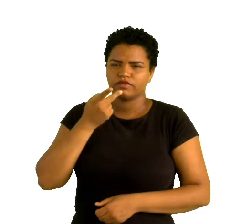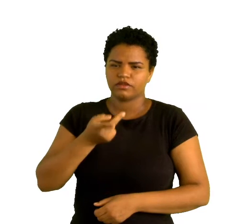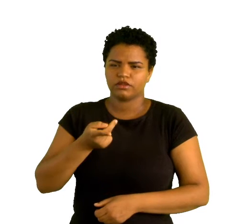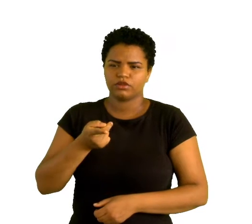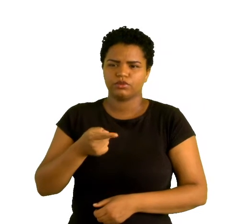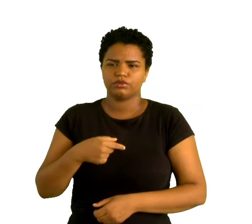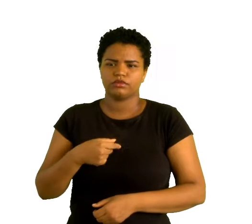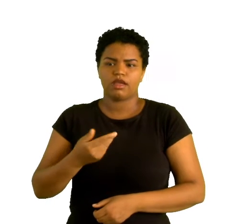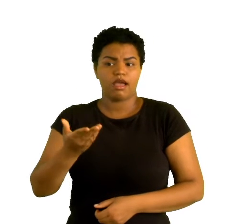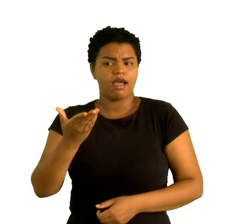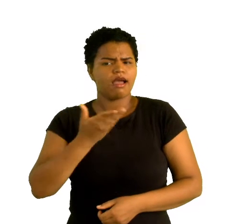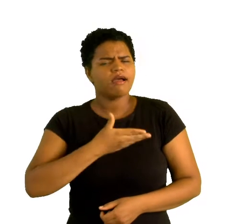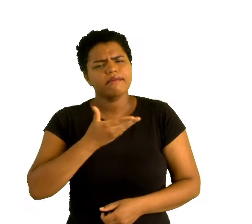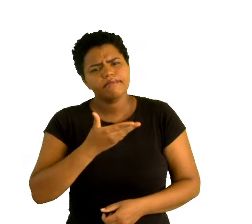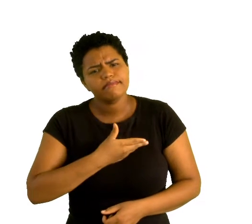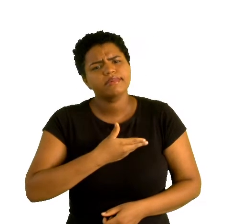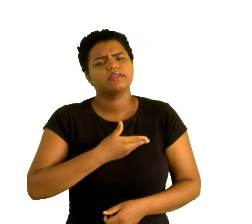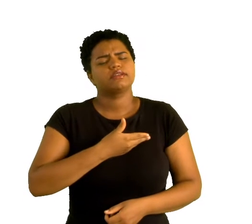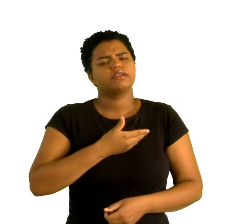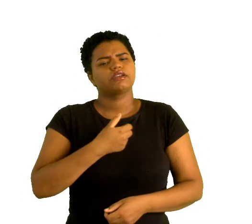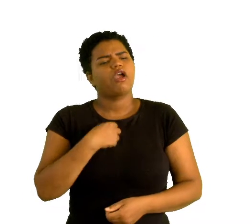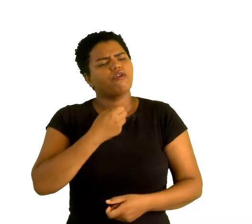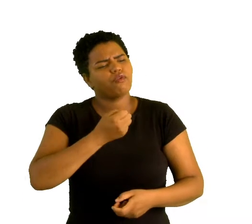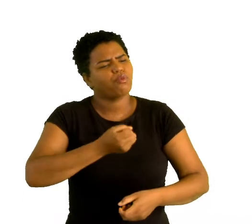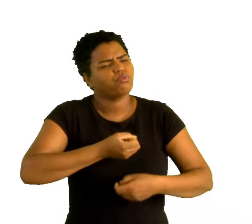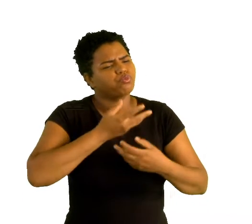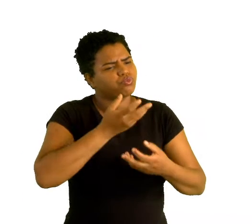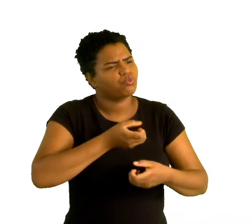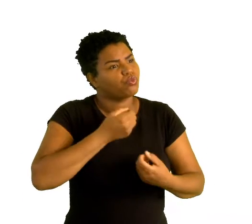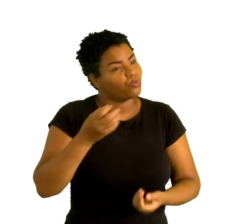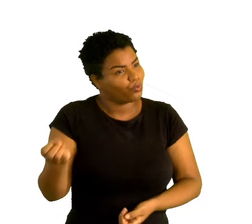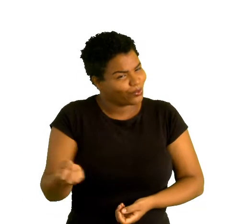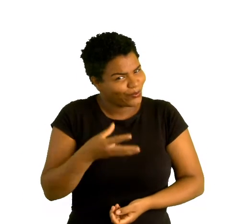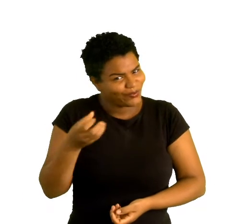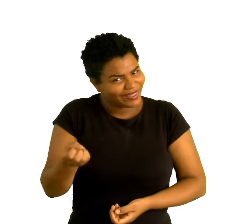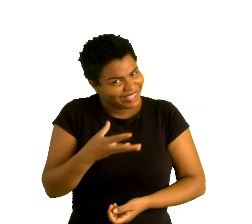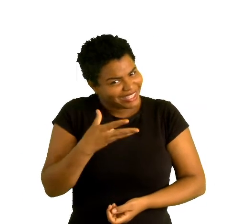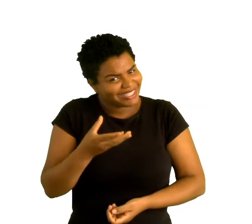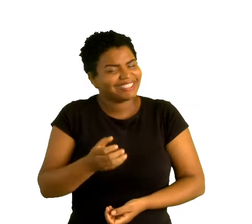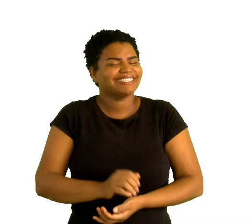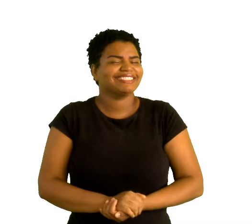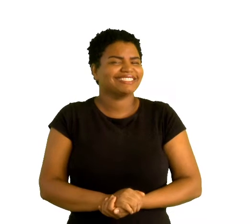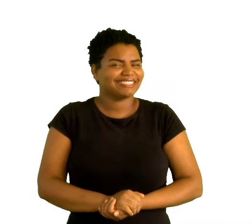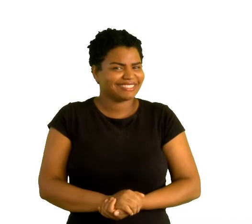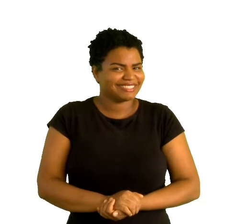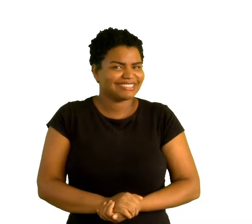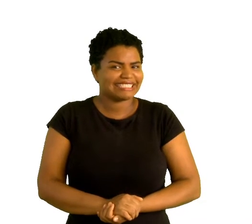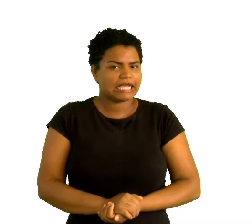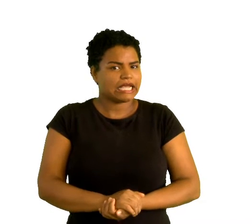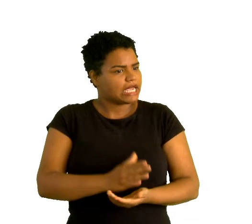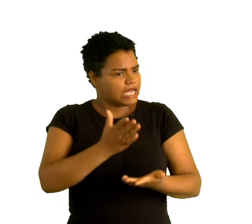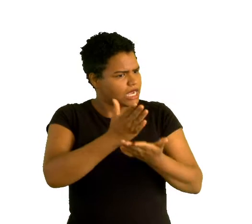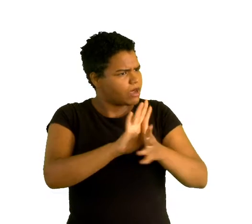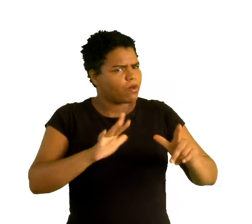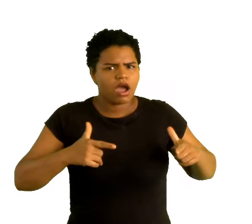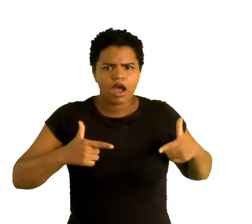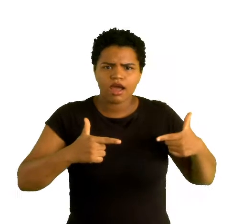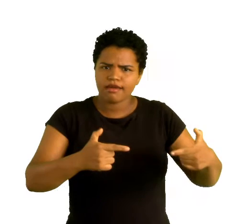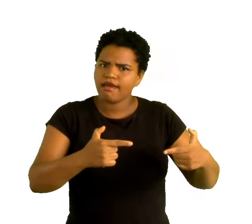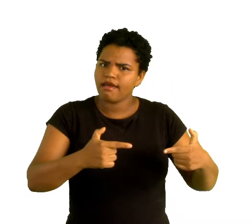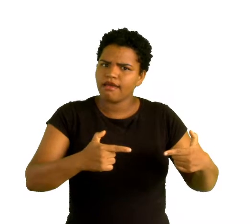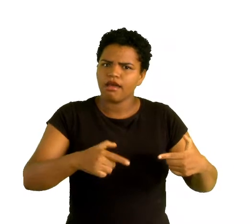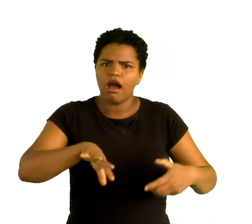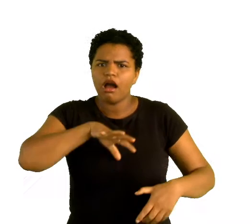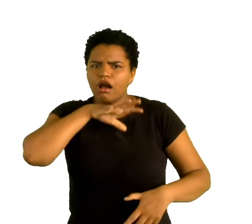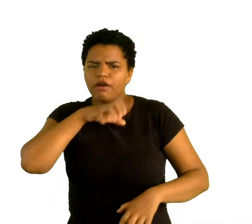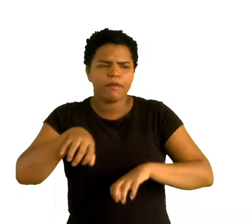"Amigo, venho contar uma grande novidade. Acabou-se a guerra entre os animais.